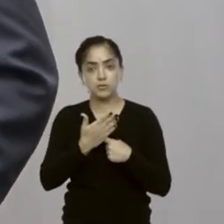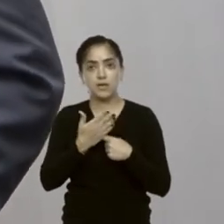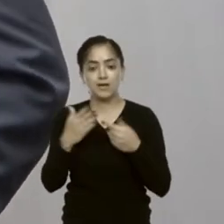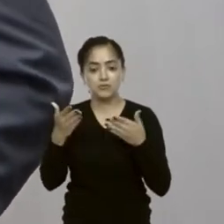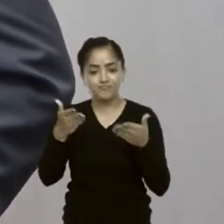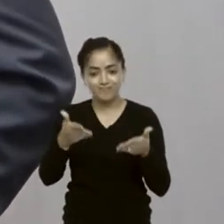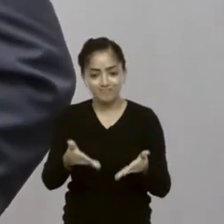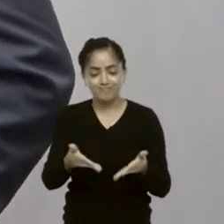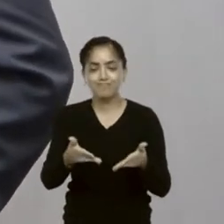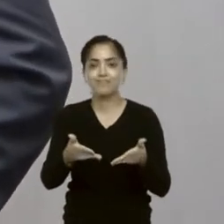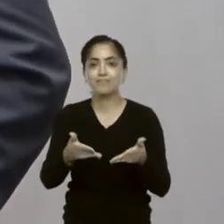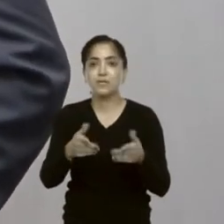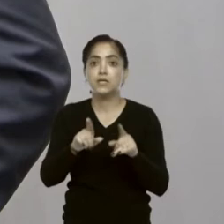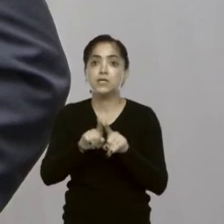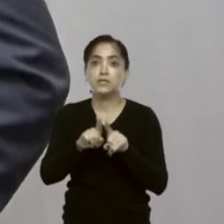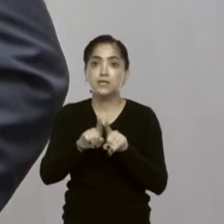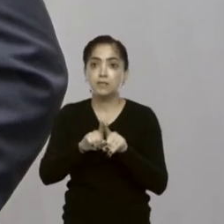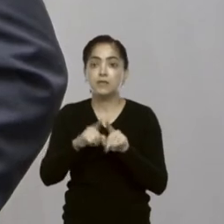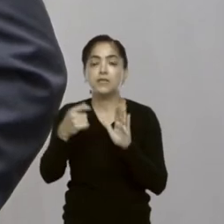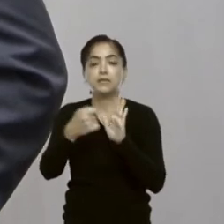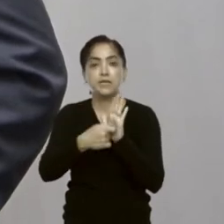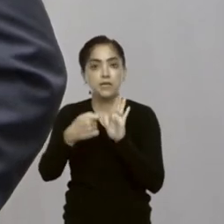toda forma, também, na luta,